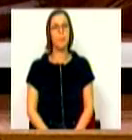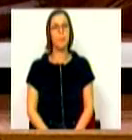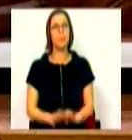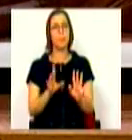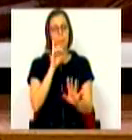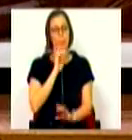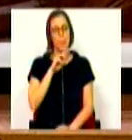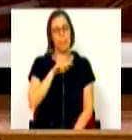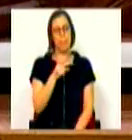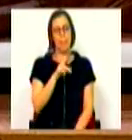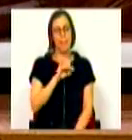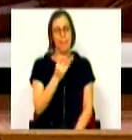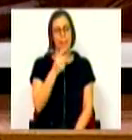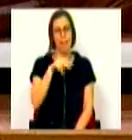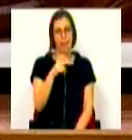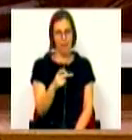A Mariana...